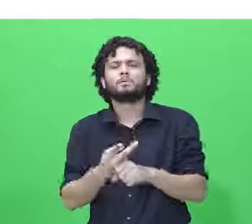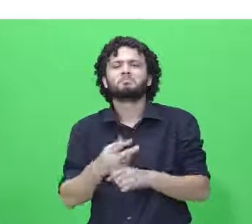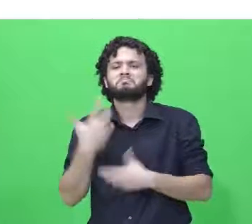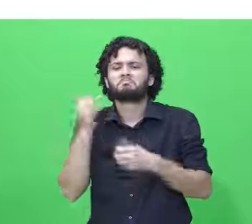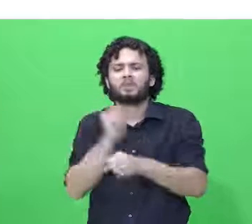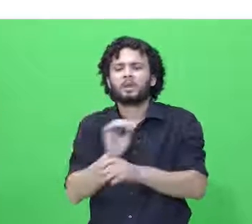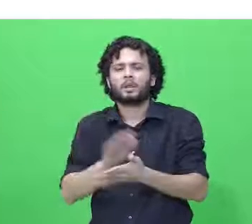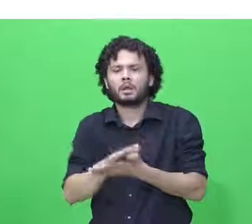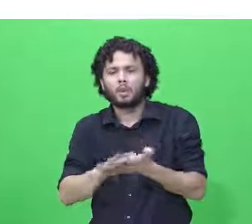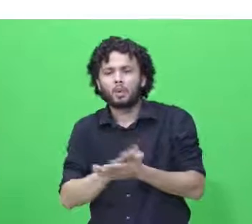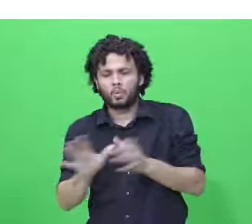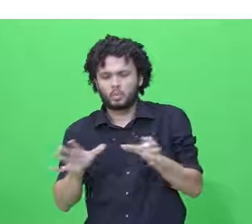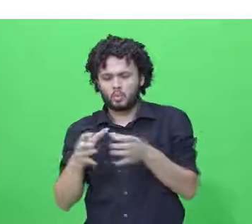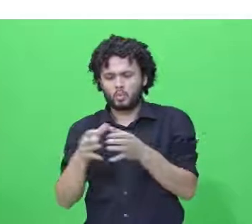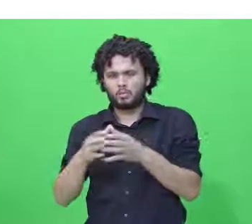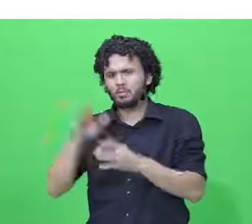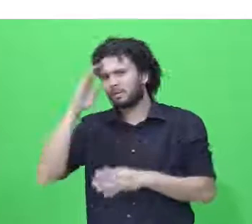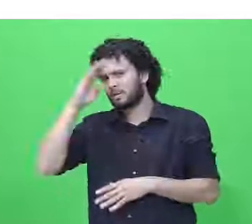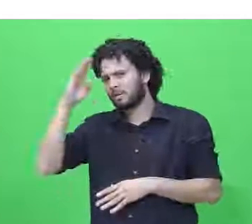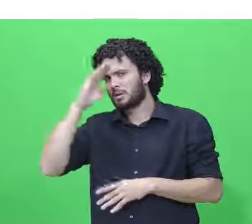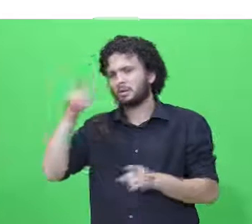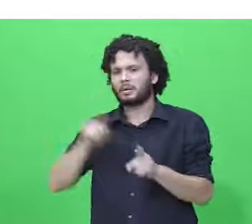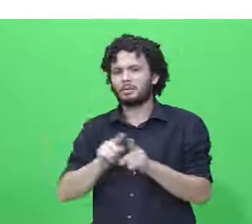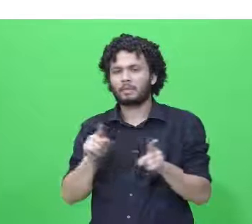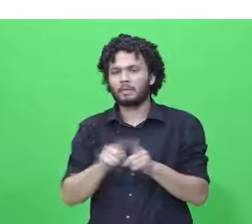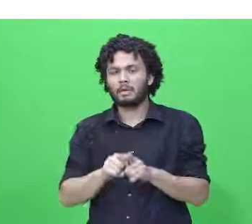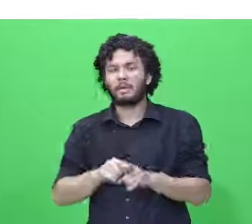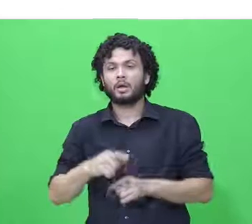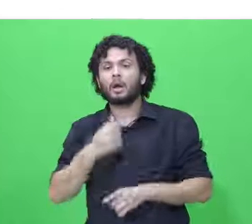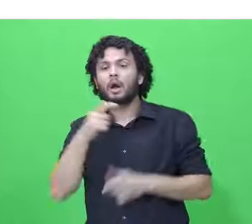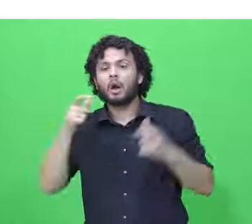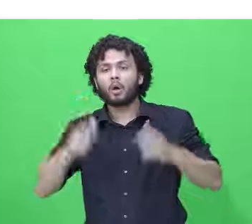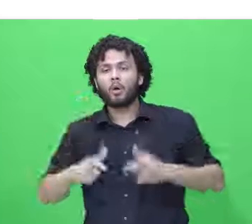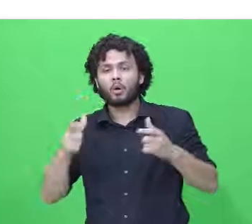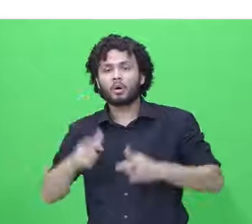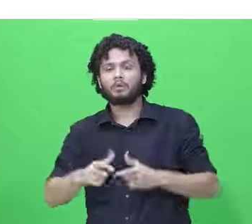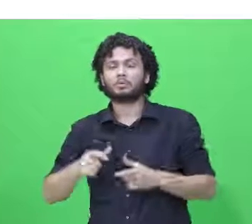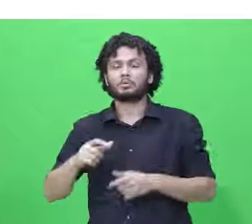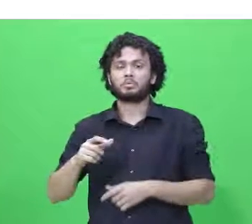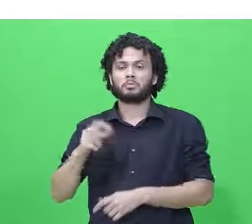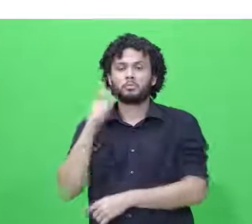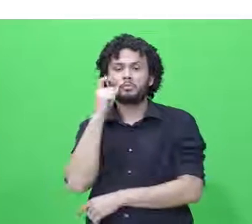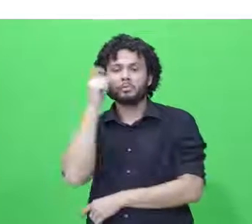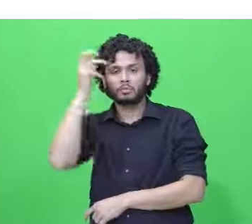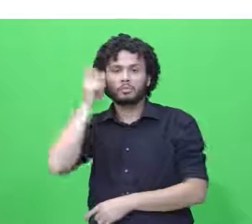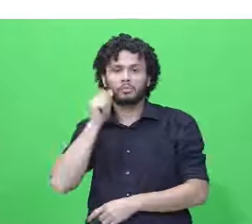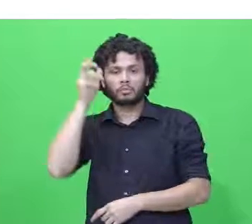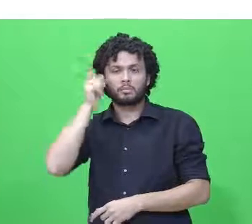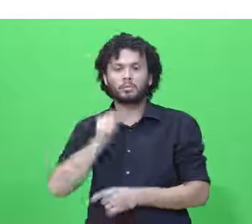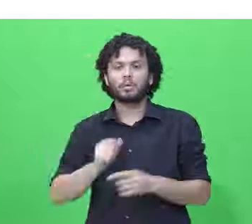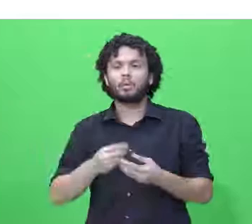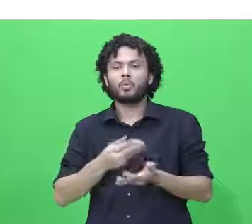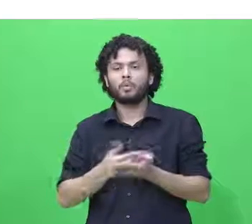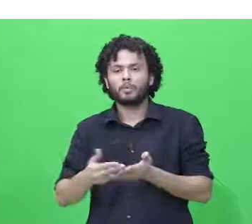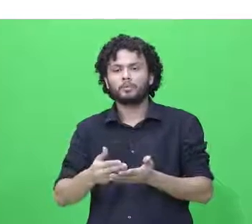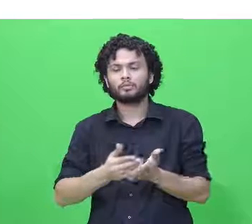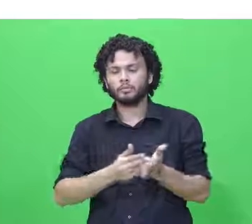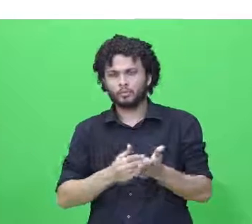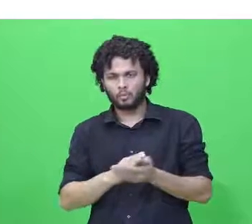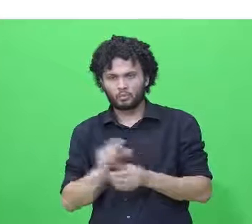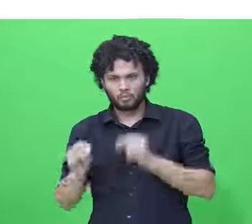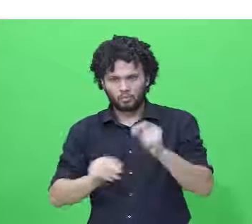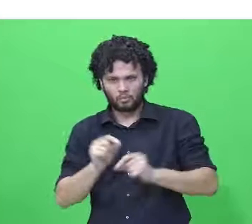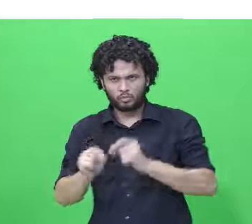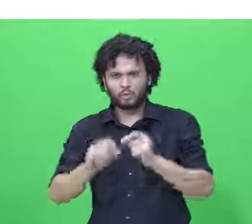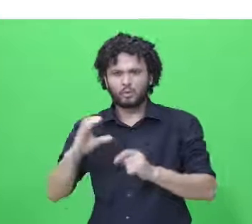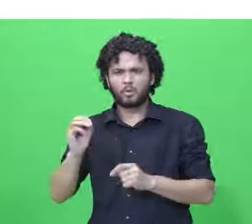um grupo de sargentos, cabos e soldados comunistas de Natal, do Rio Grande do Norte, deu início à chamada intentona comunista.